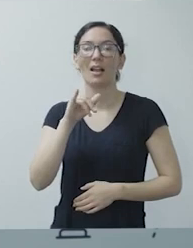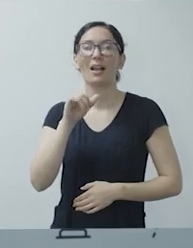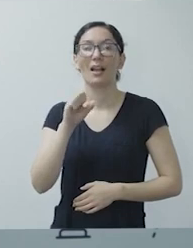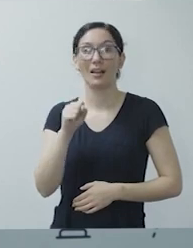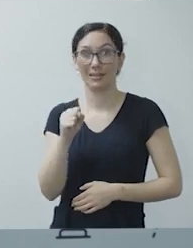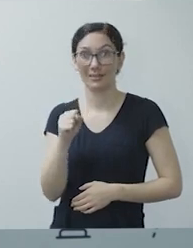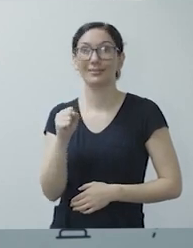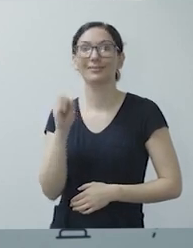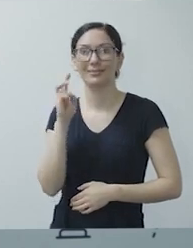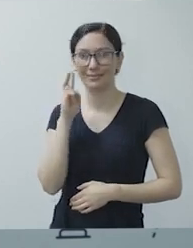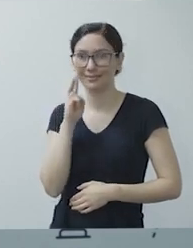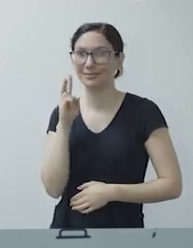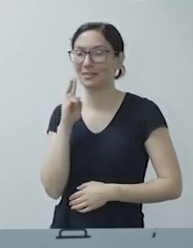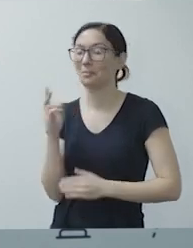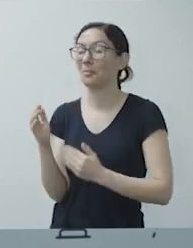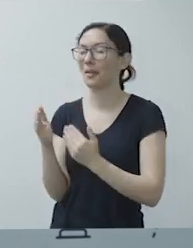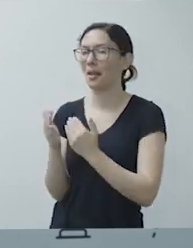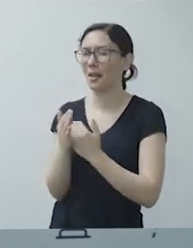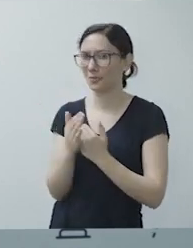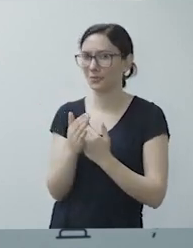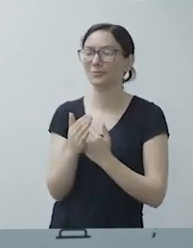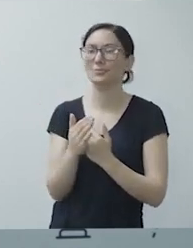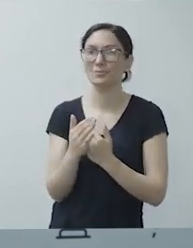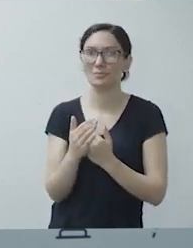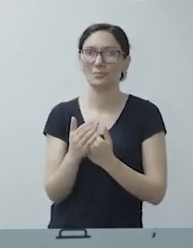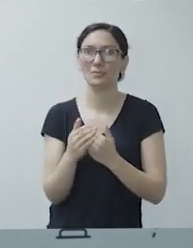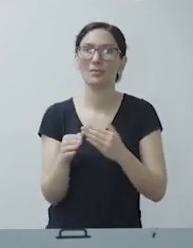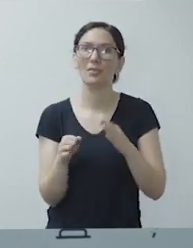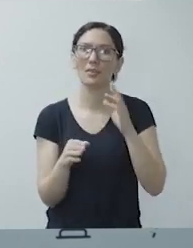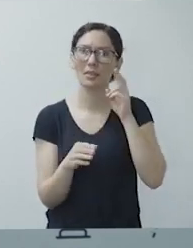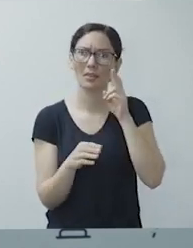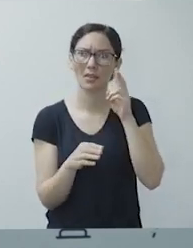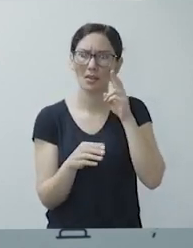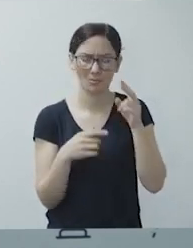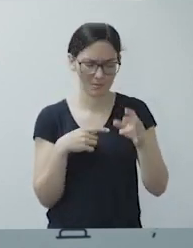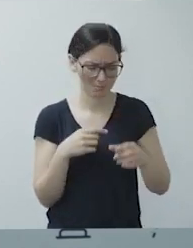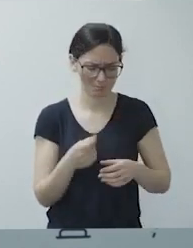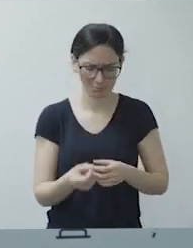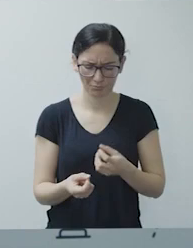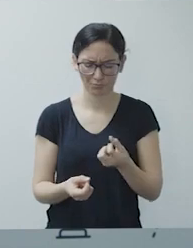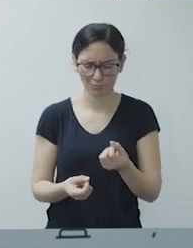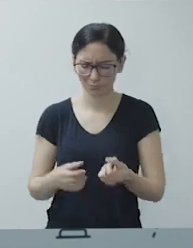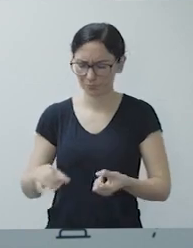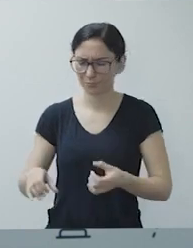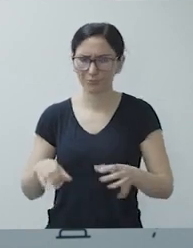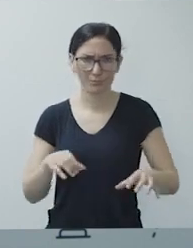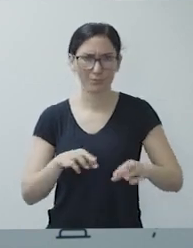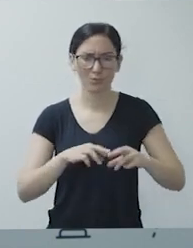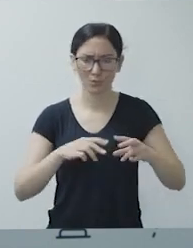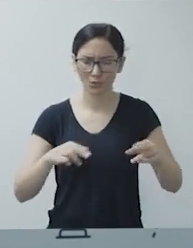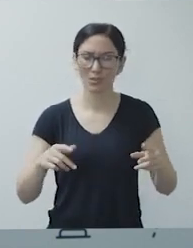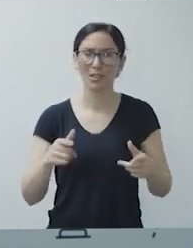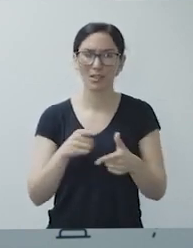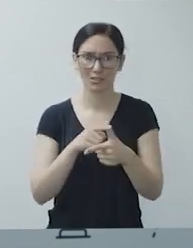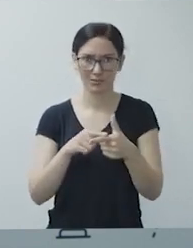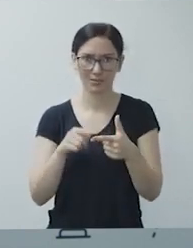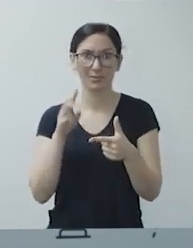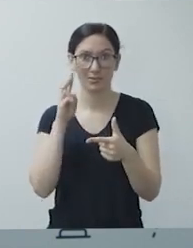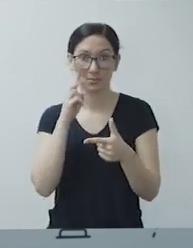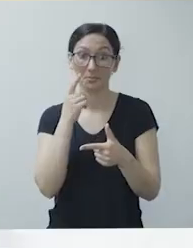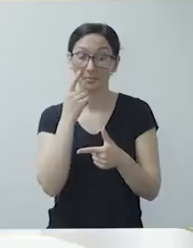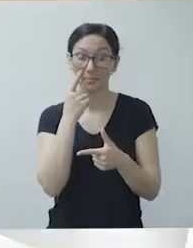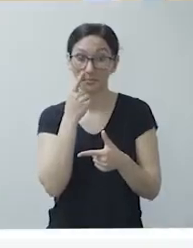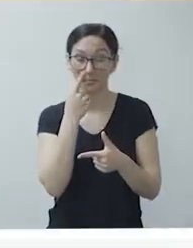nesse conteúdo de divisão. Vocês se lembram que nós tínhamos alguns objetos para dividir entre nós? Vejam na tela então.